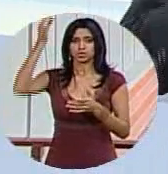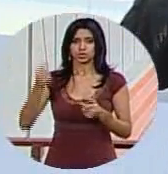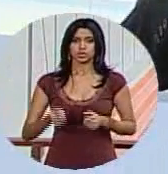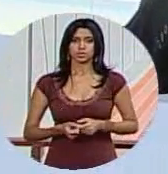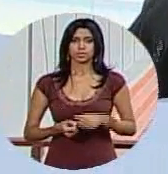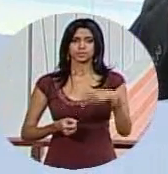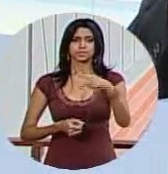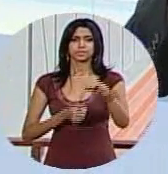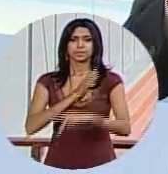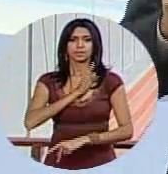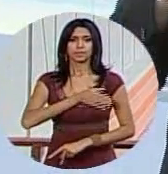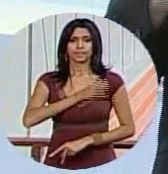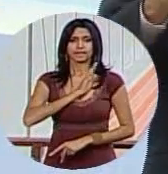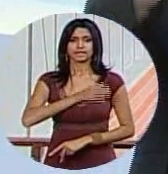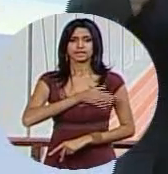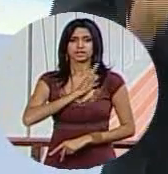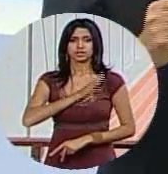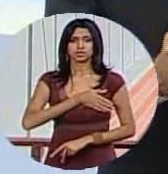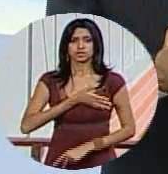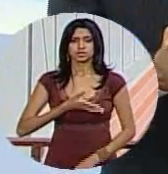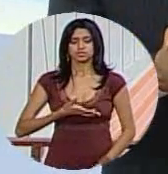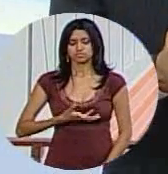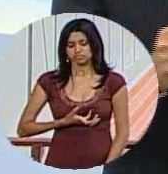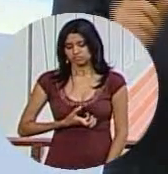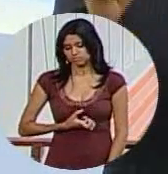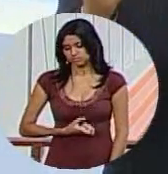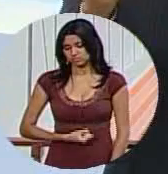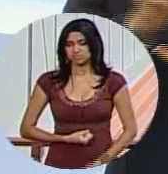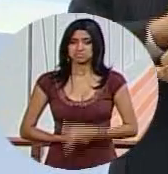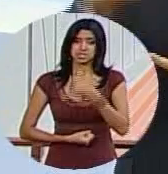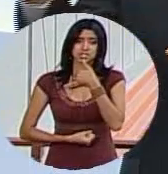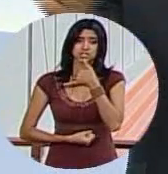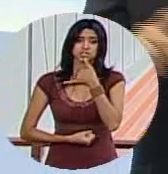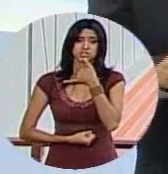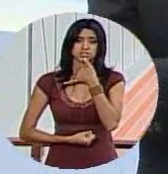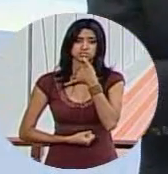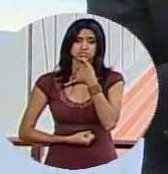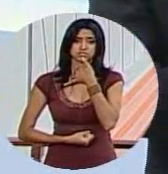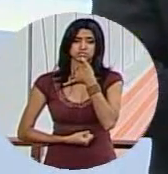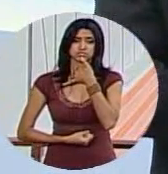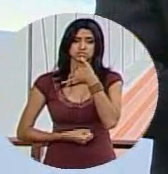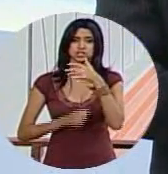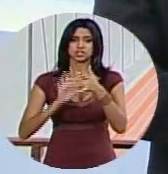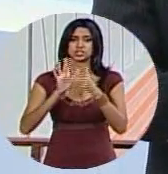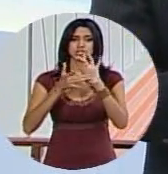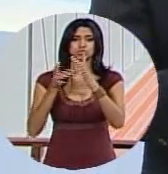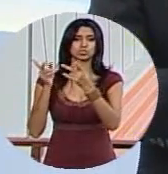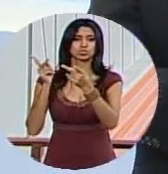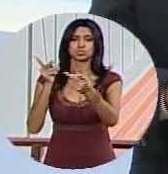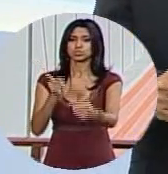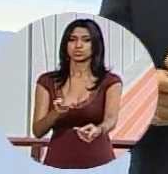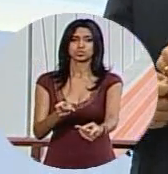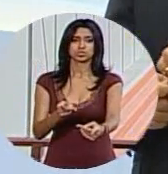Quando o seu coração não está alegre, é porque Jesus não lhe visitou. Em